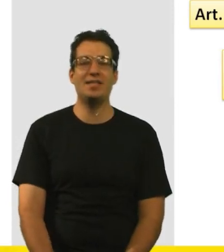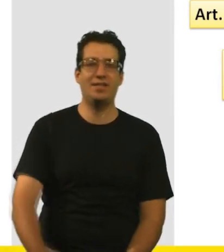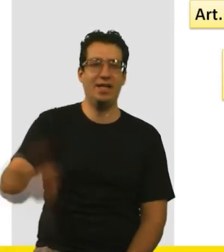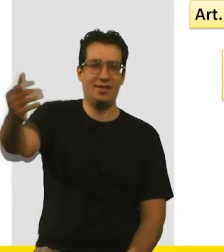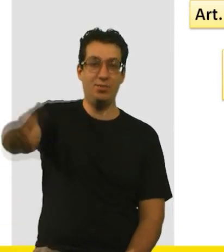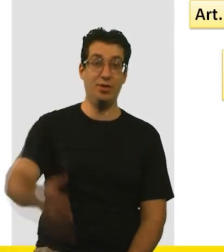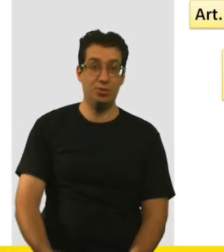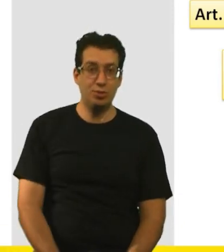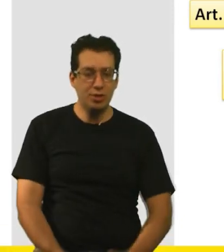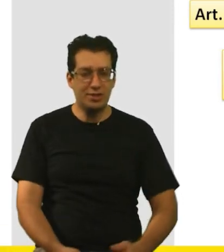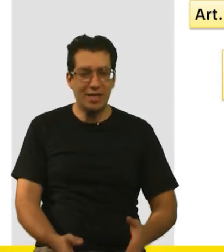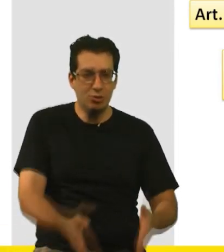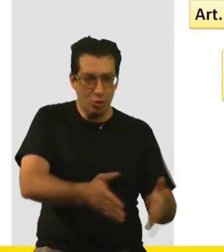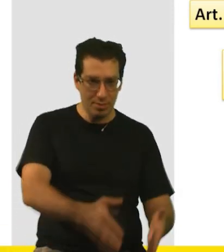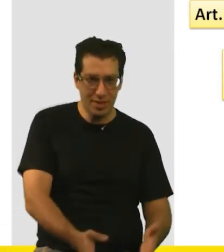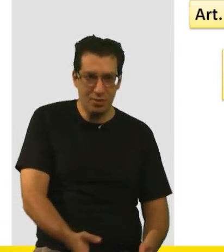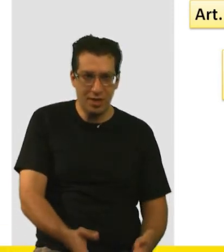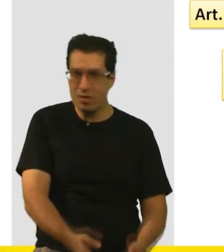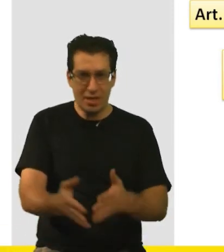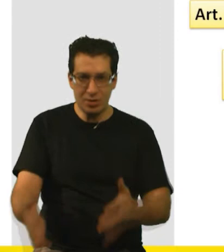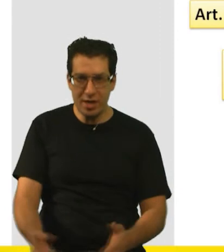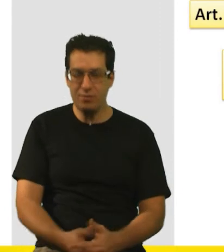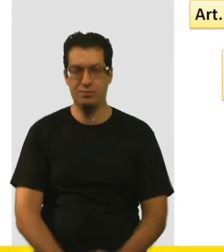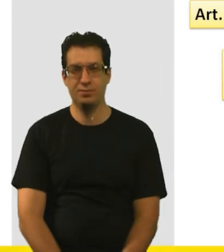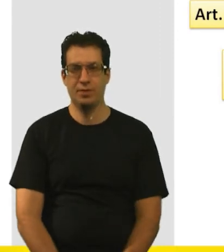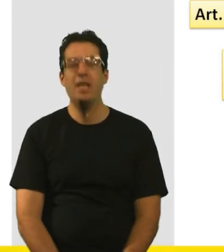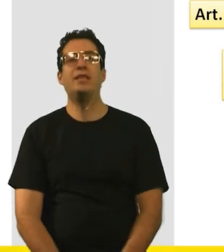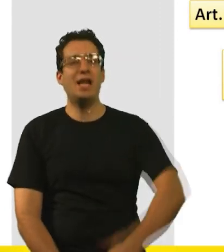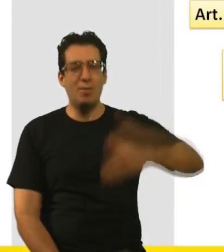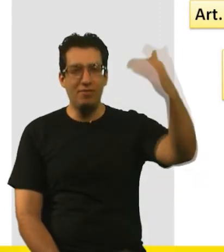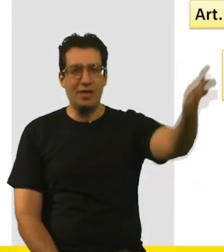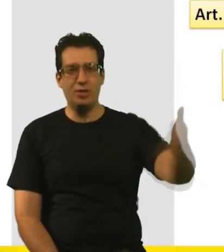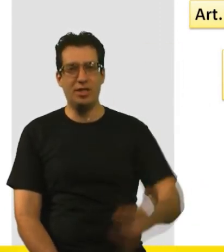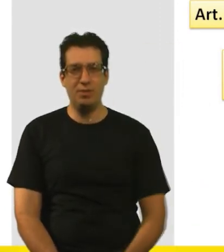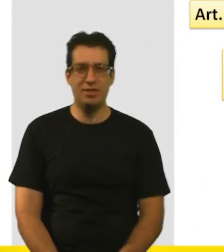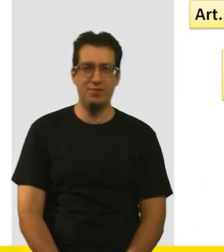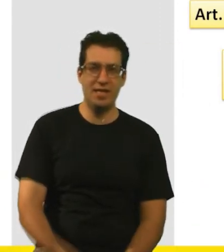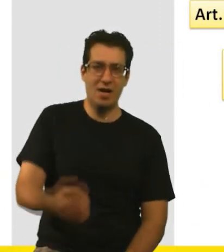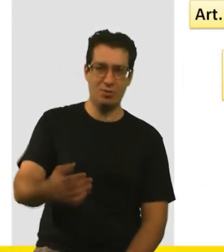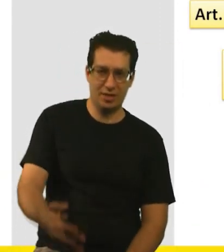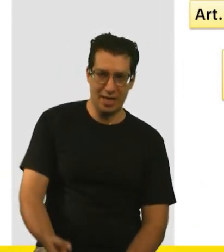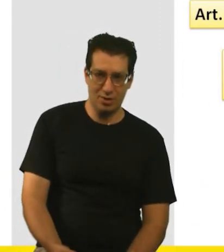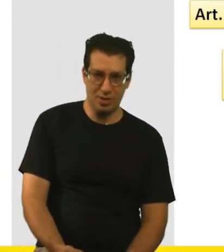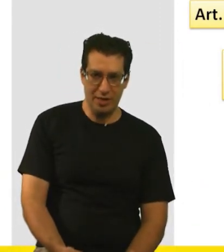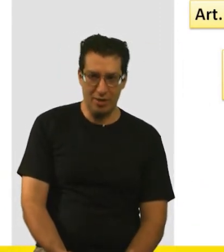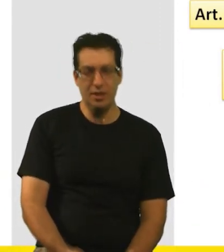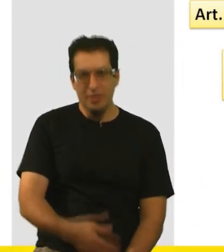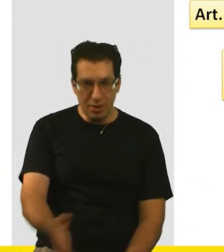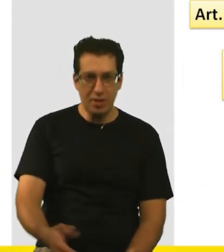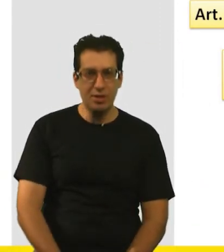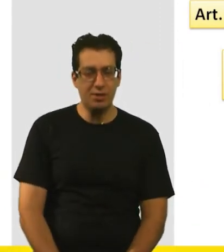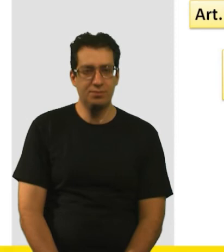vierem a ser atribuídos. Tudo que está em nome da União é da União. Tem lá uma viatura da Polícia Federal que está em nome da